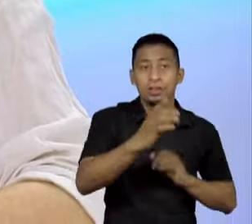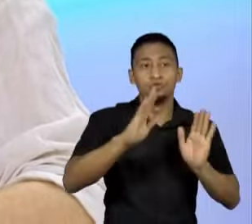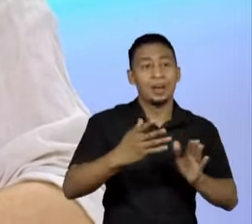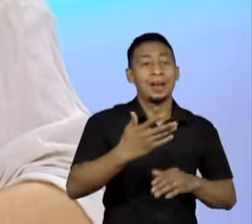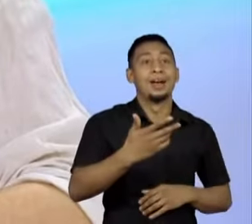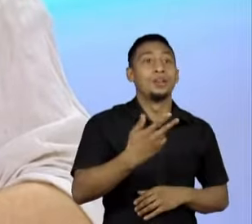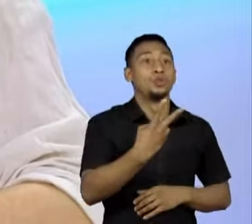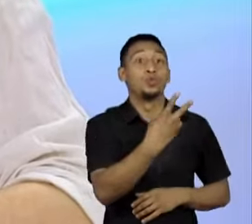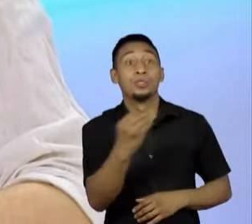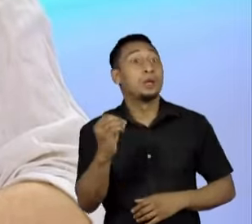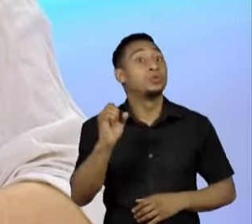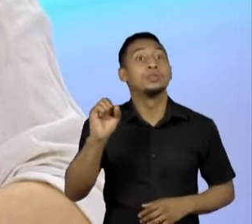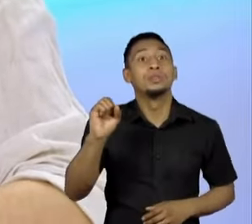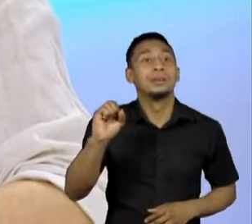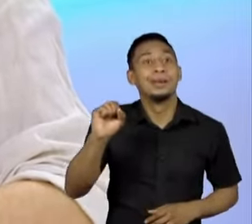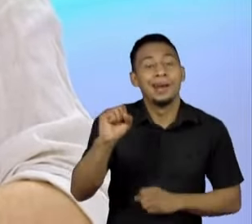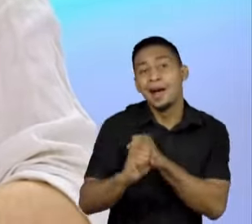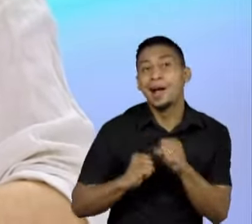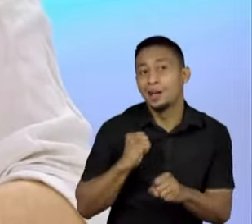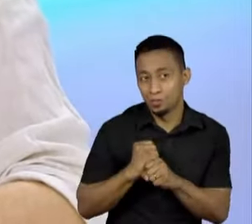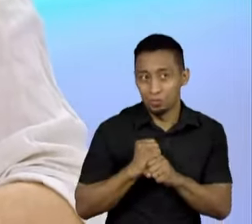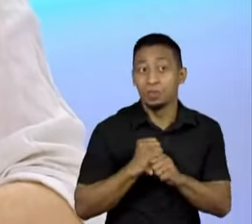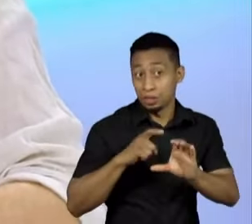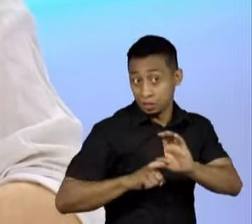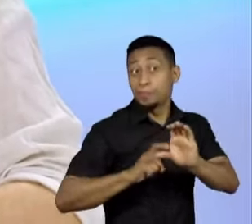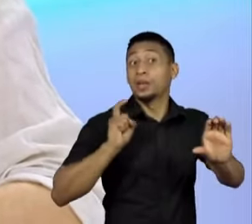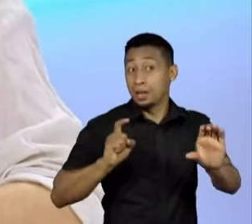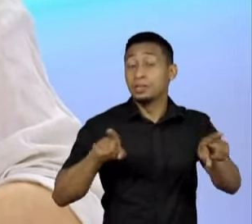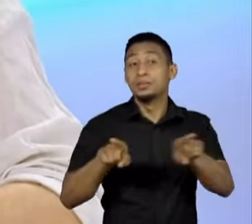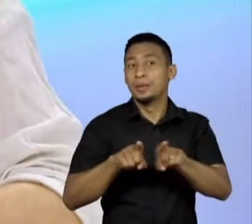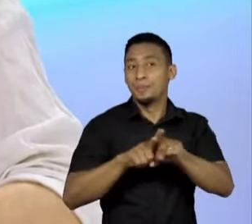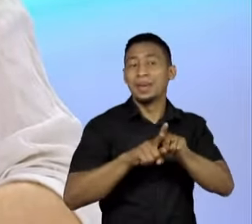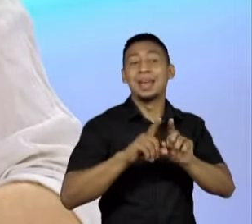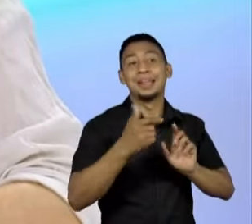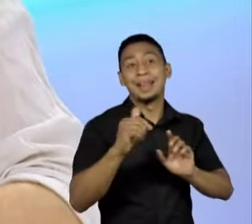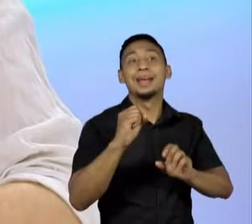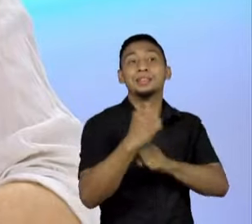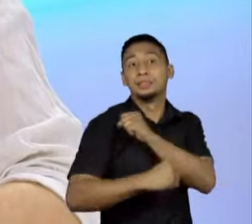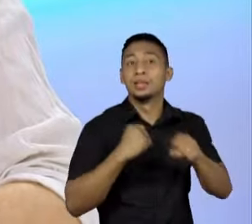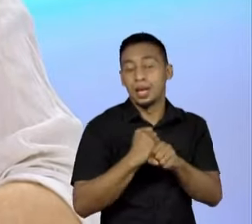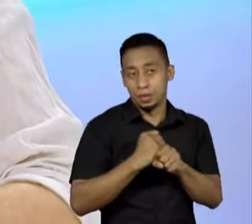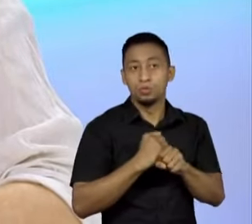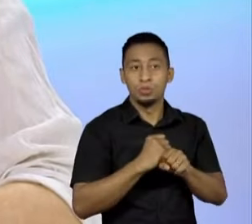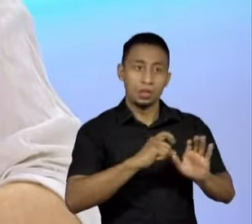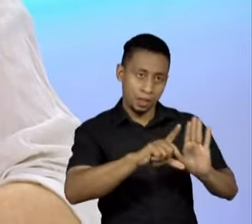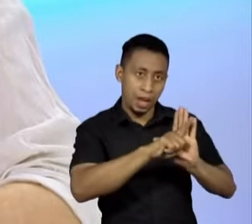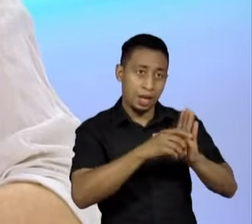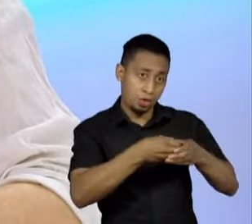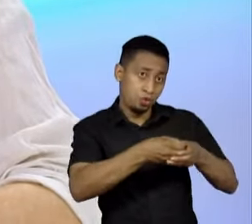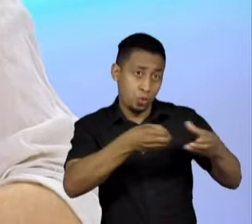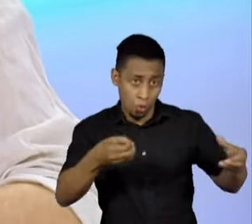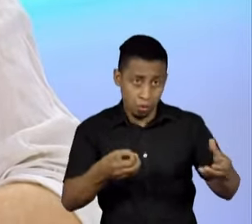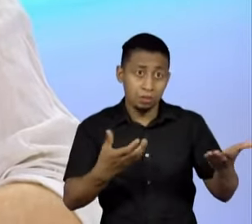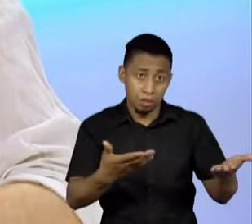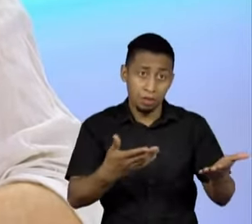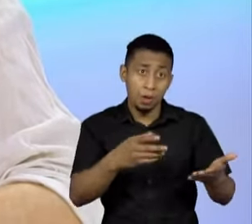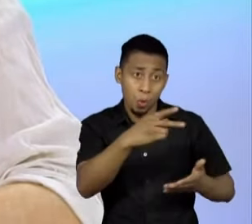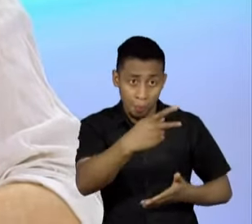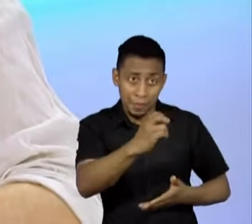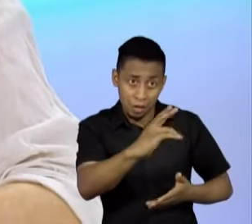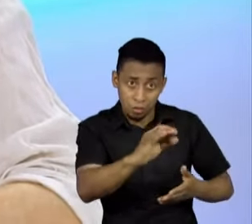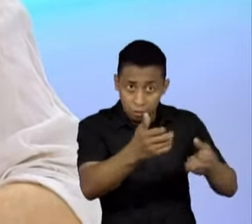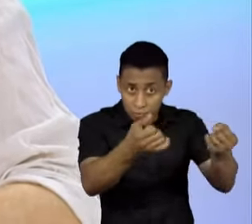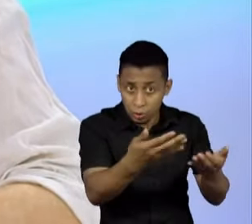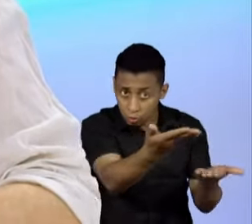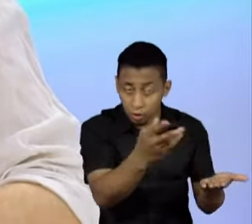independência, o centenário da Semana de Arte Moderna, os 10 anos da lei de cotas, como o Pedro lembrou. E eu queria saber como é que a senhora está